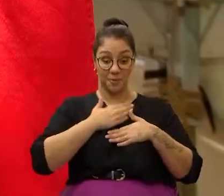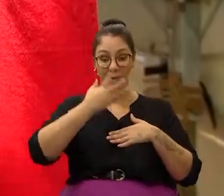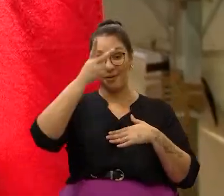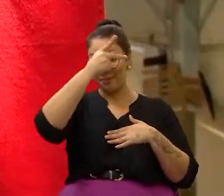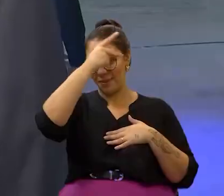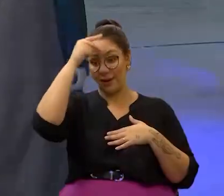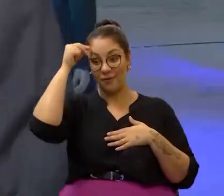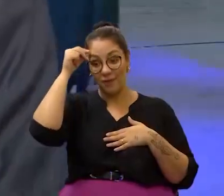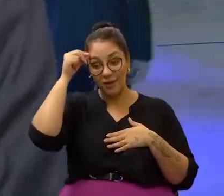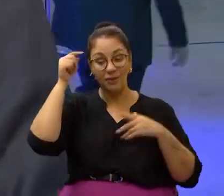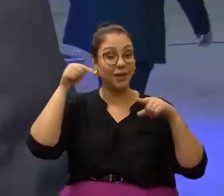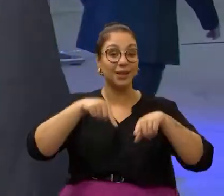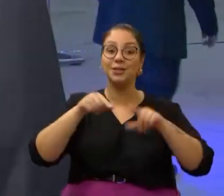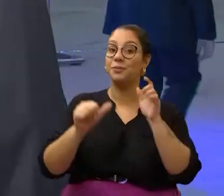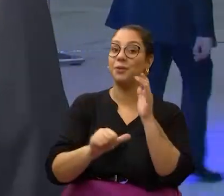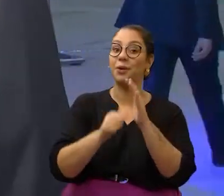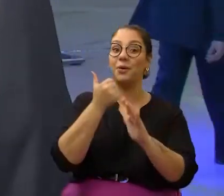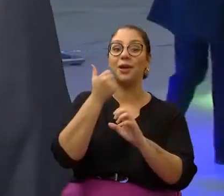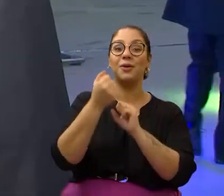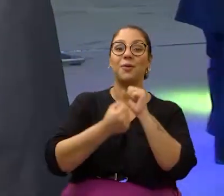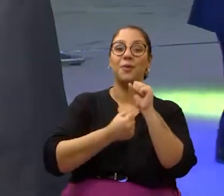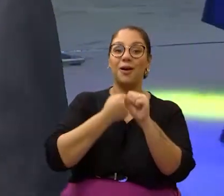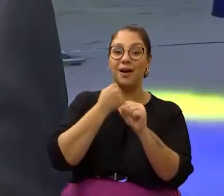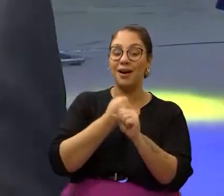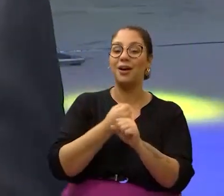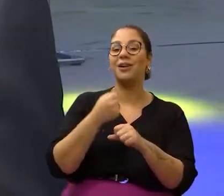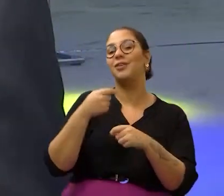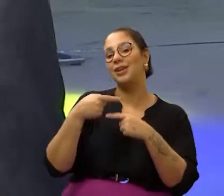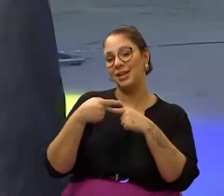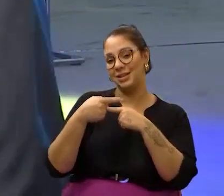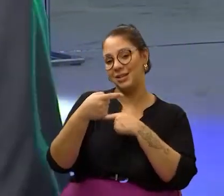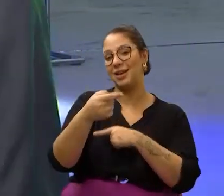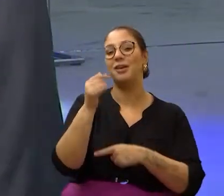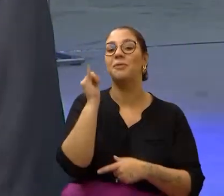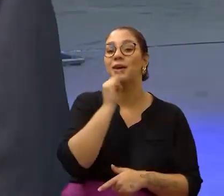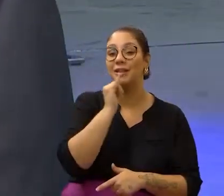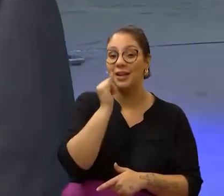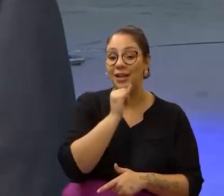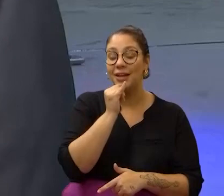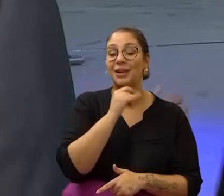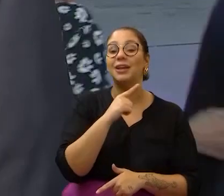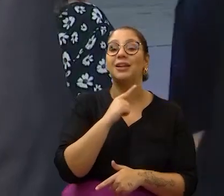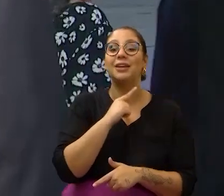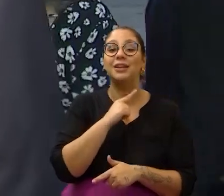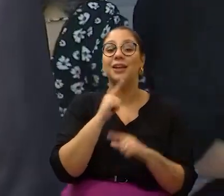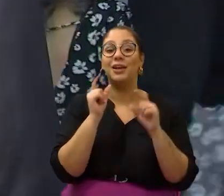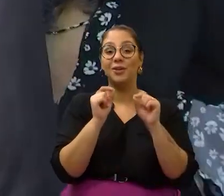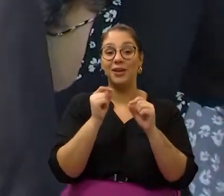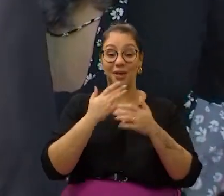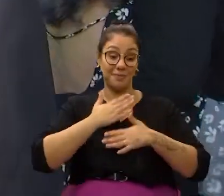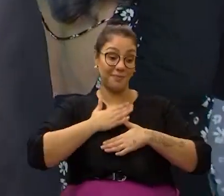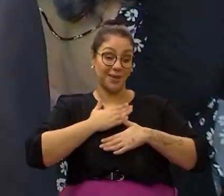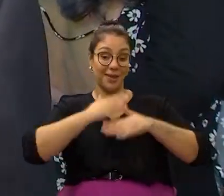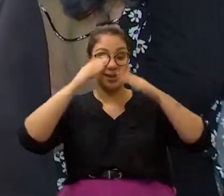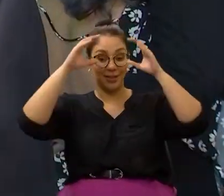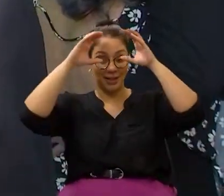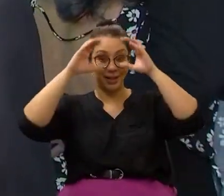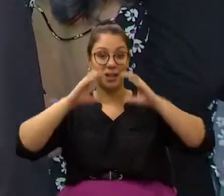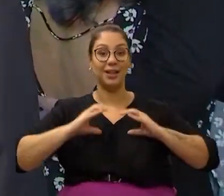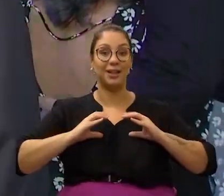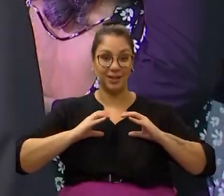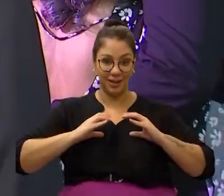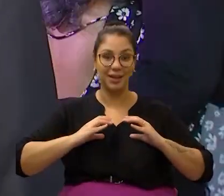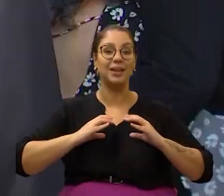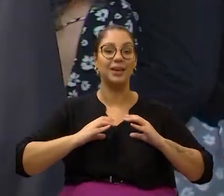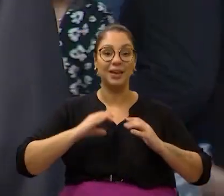como prefeito, esse é o primeiro ano que a Semana Italiana vem com a minha cidadania. Eu ganhei a